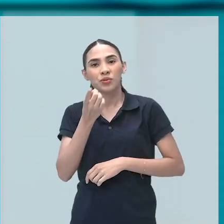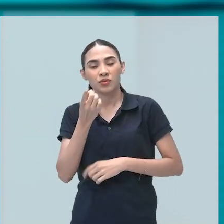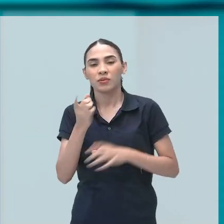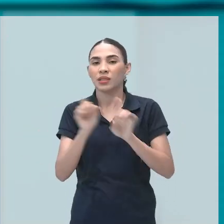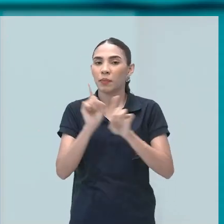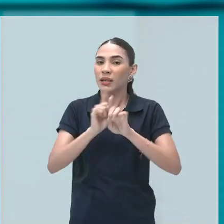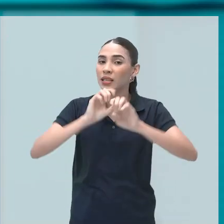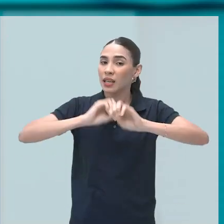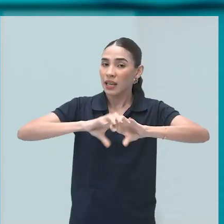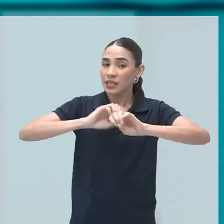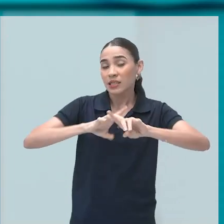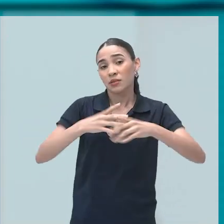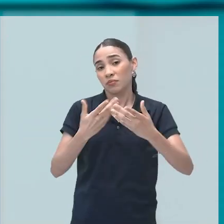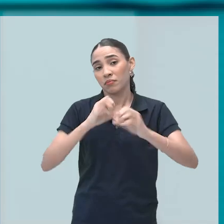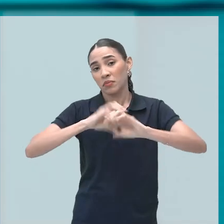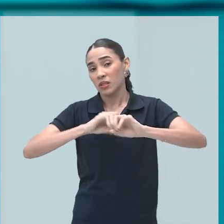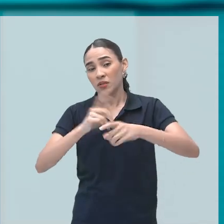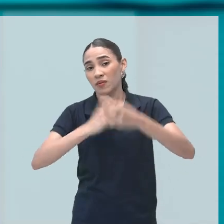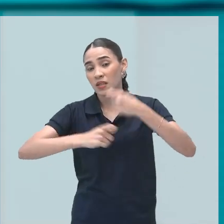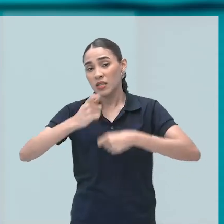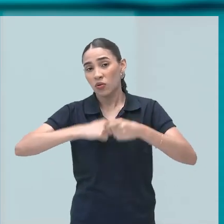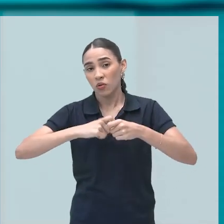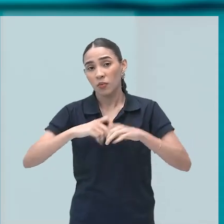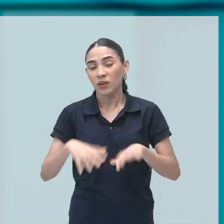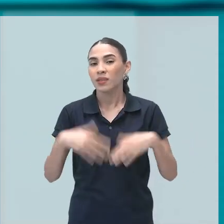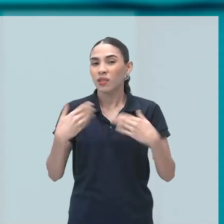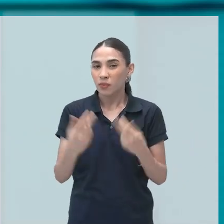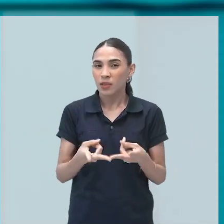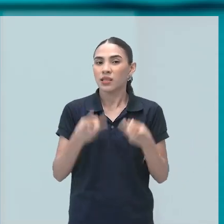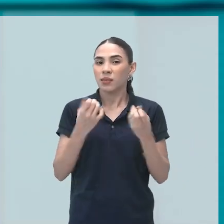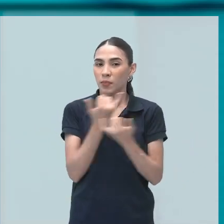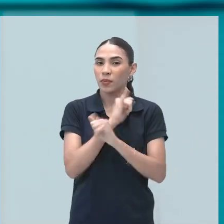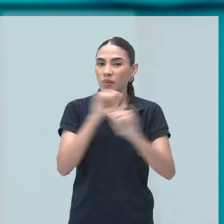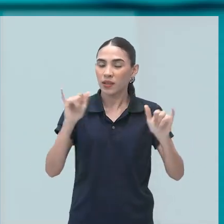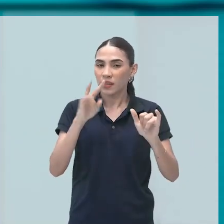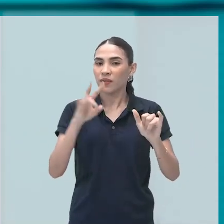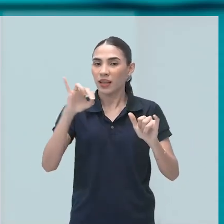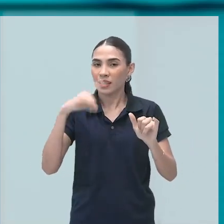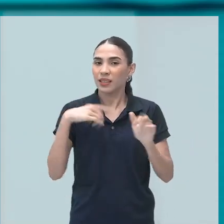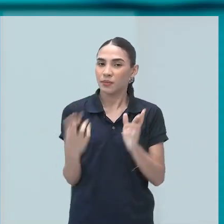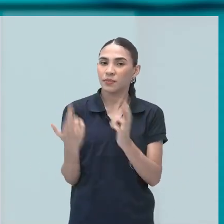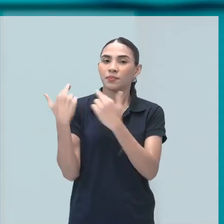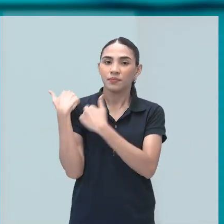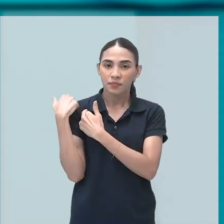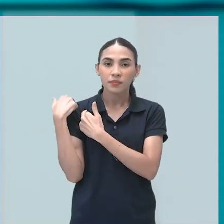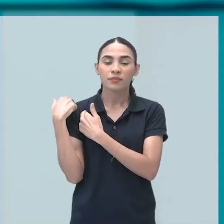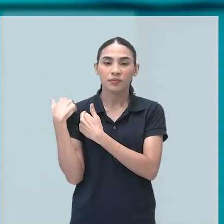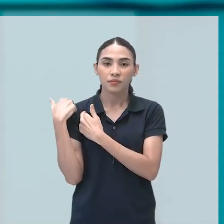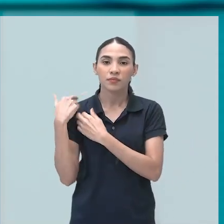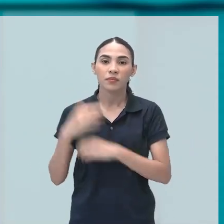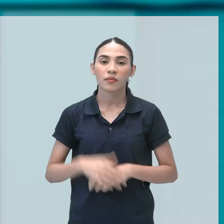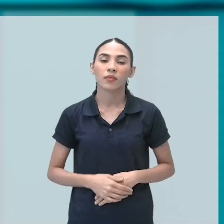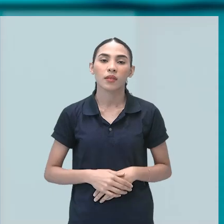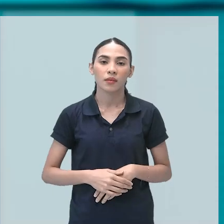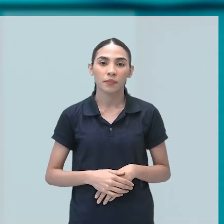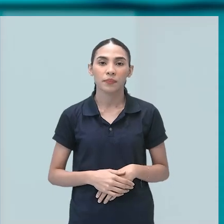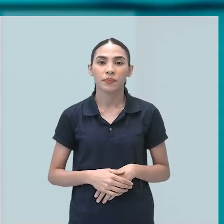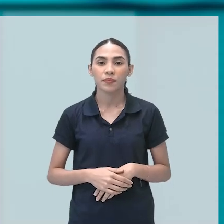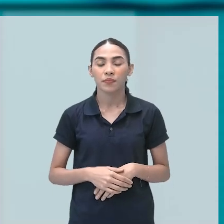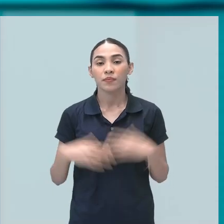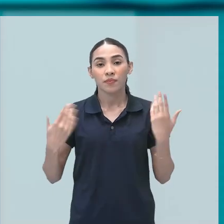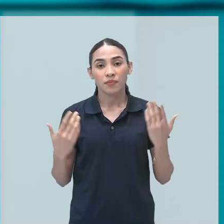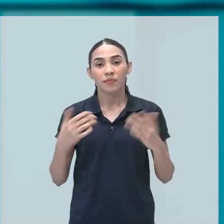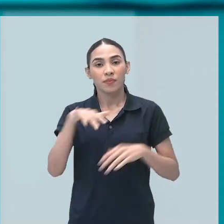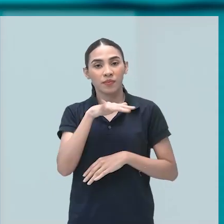educação também, educação financeira. Então, observem que a propaganda ela vai se encarregar exatamente disso, ou seja,